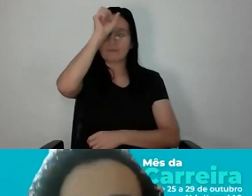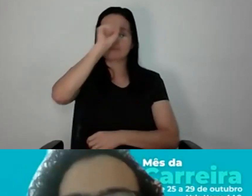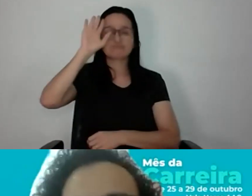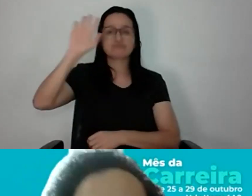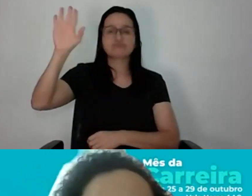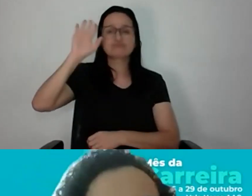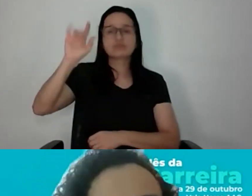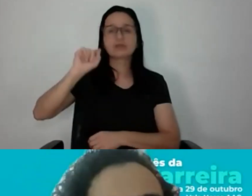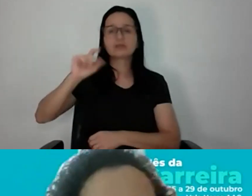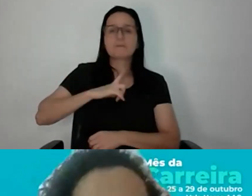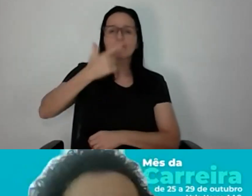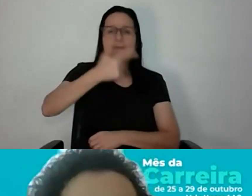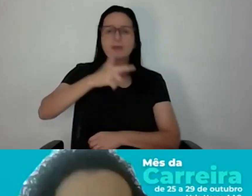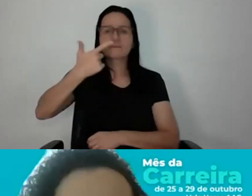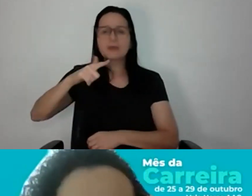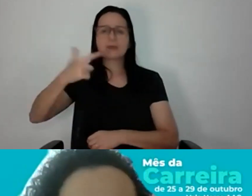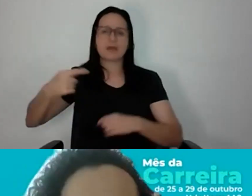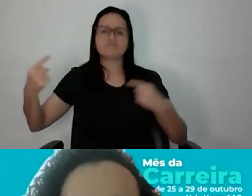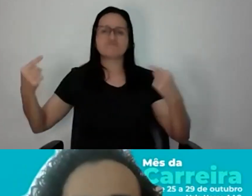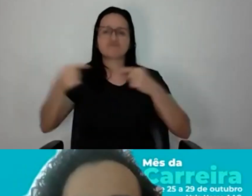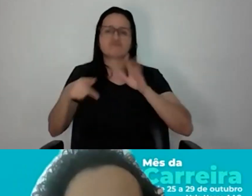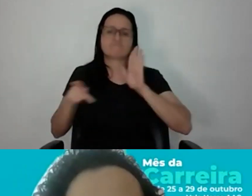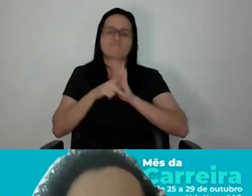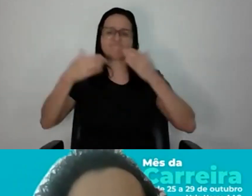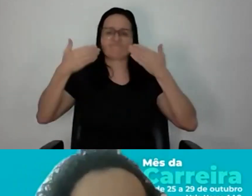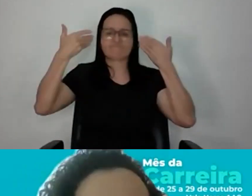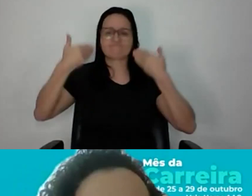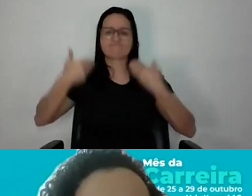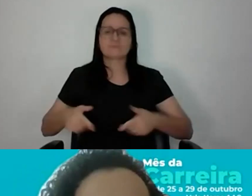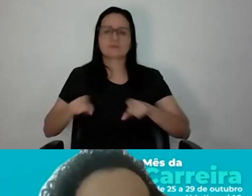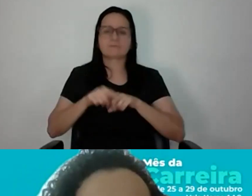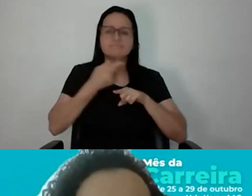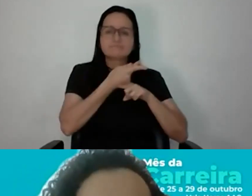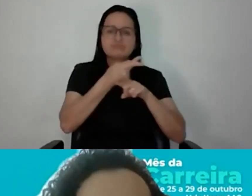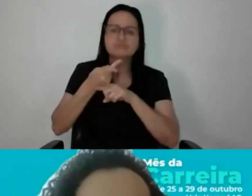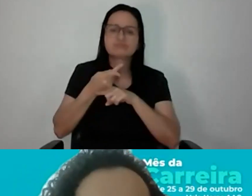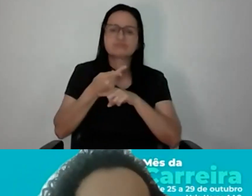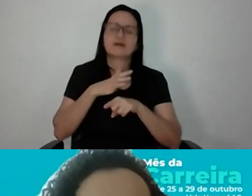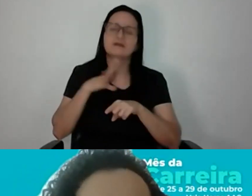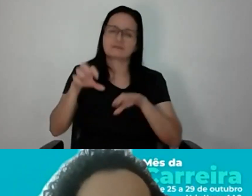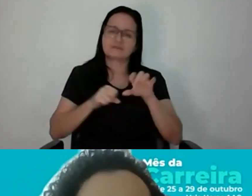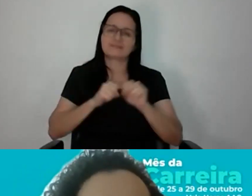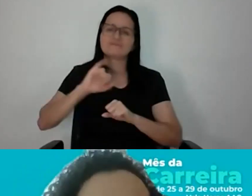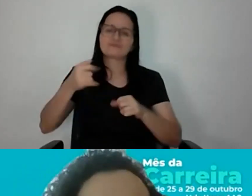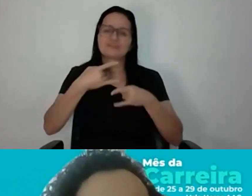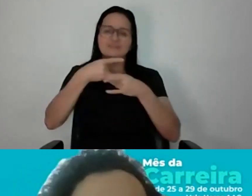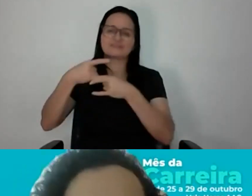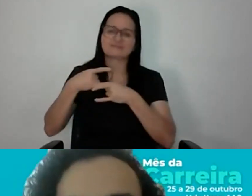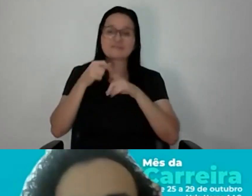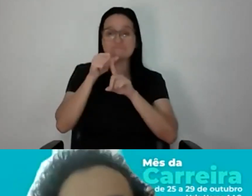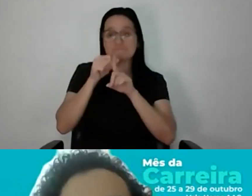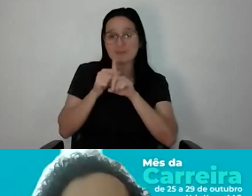algumas outras competências comportamentais a gente precisa correr atrás. E esse é o intuito dessas lives no mês da carreira, né? Garantir